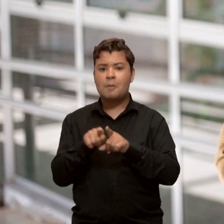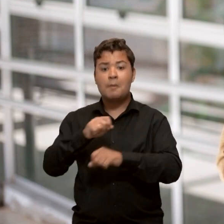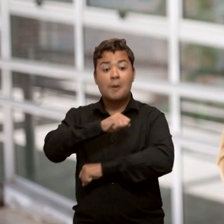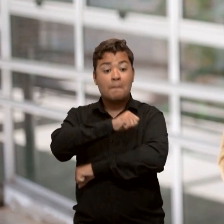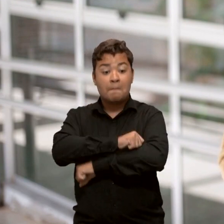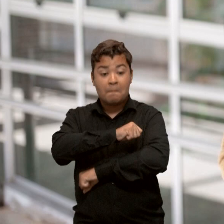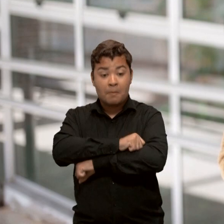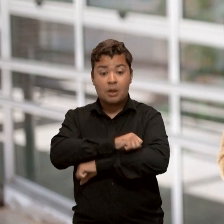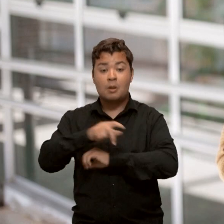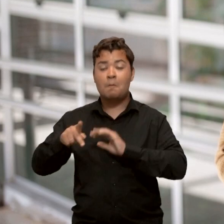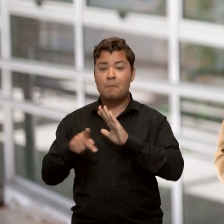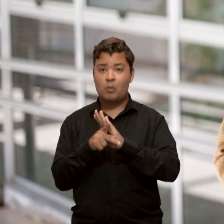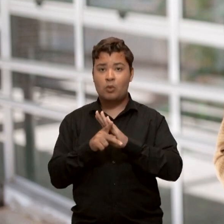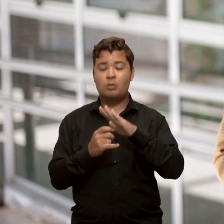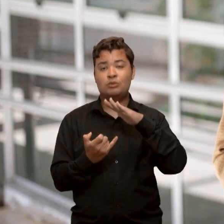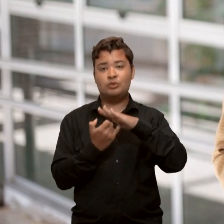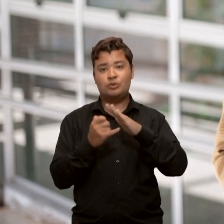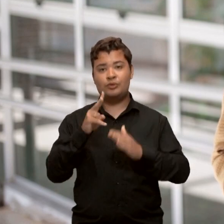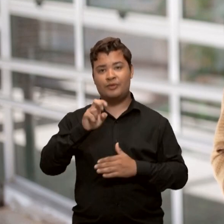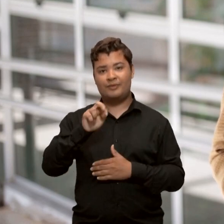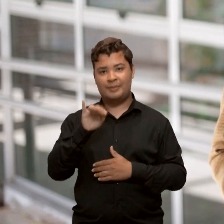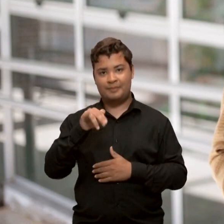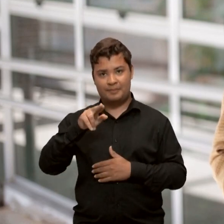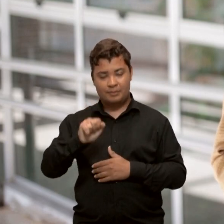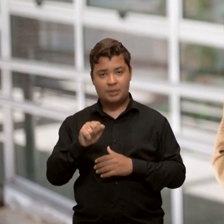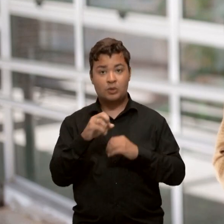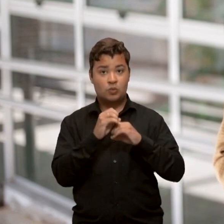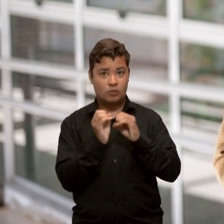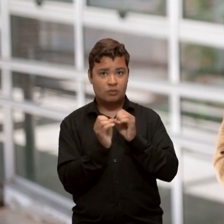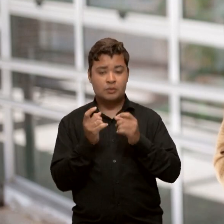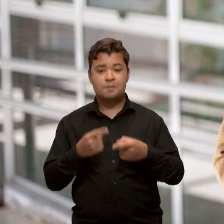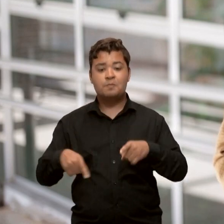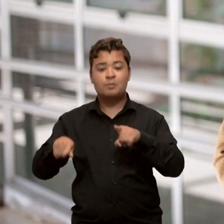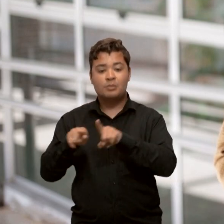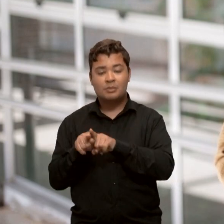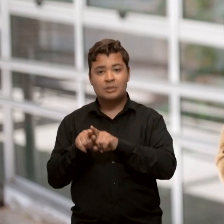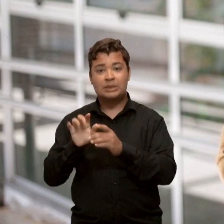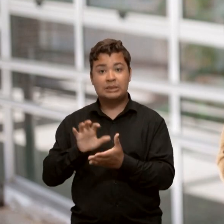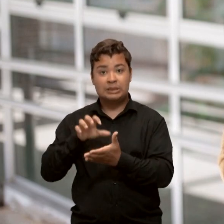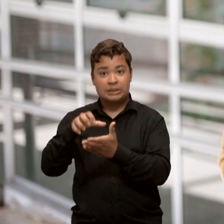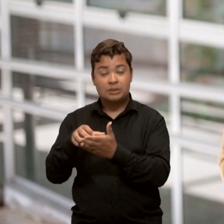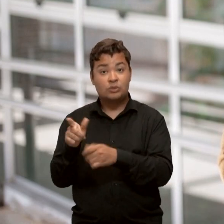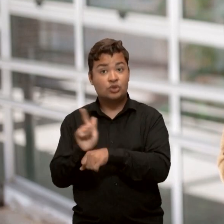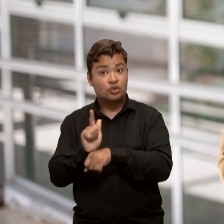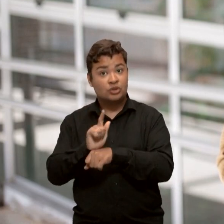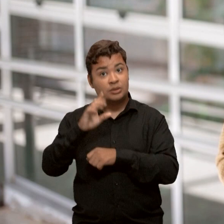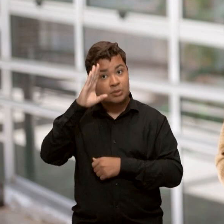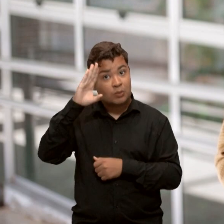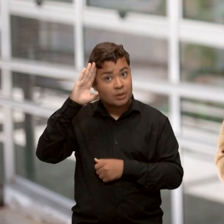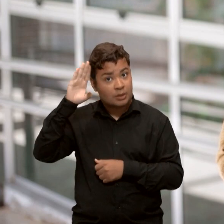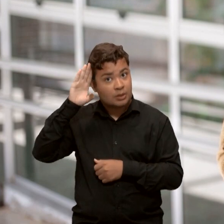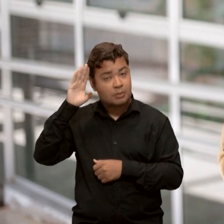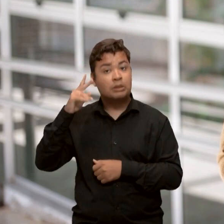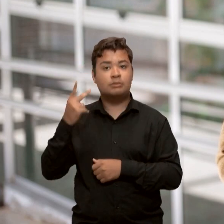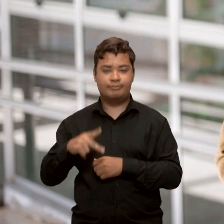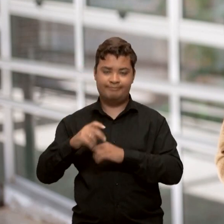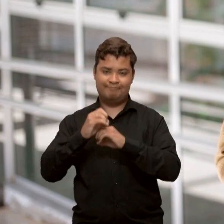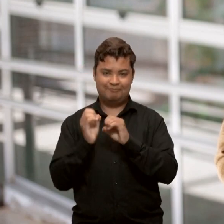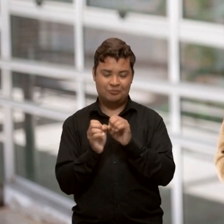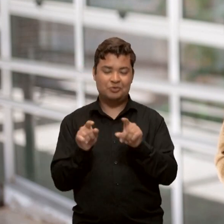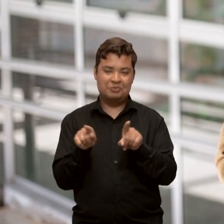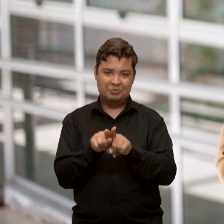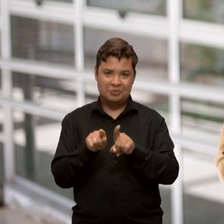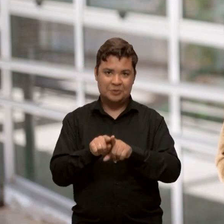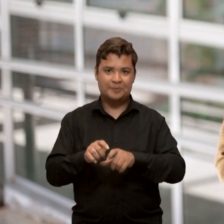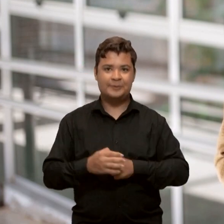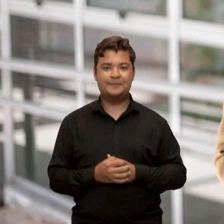é o Instituto Verbena UFG, em parceria com o Centro de Gestão Acadêmica, também da UFG. As inscrições